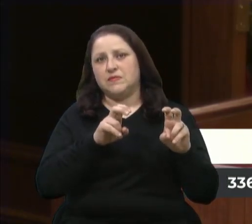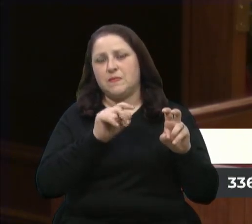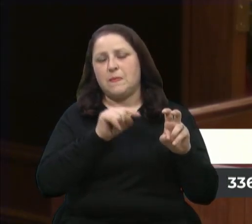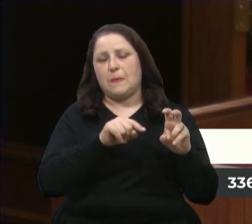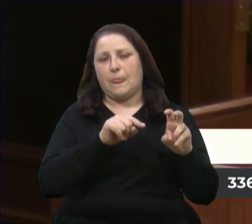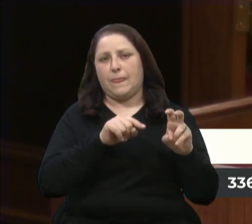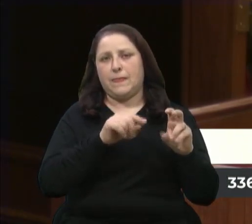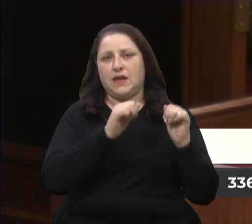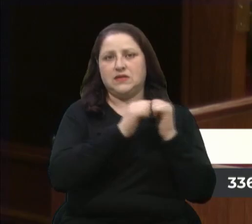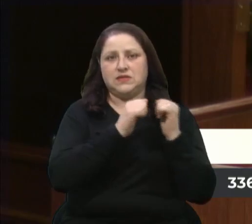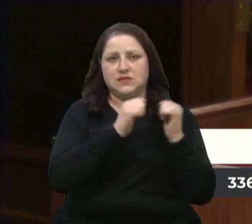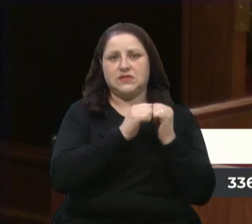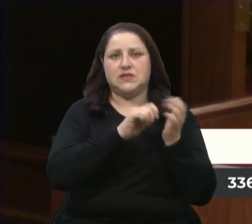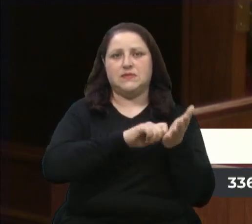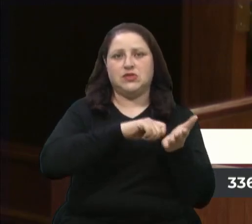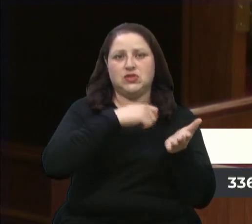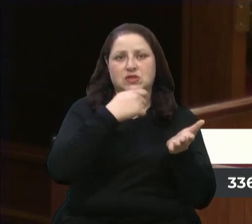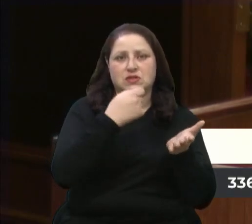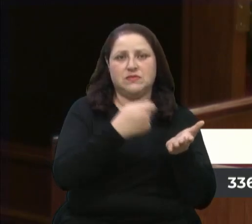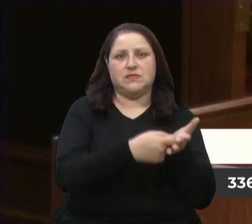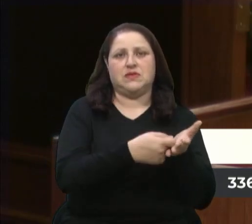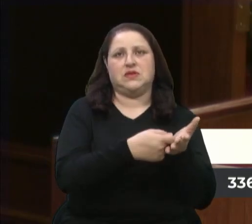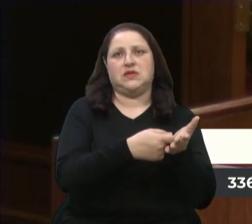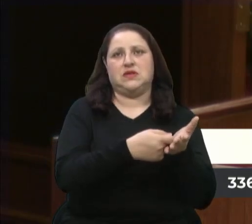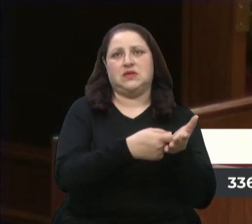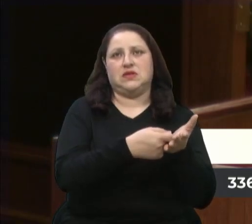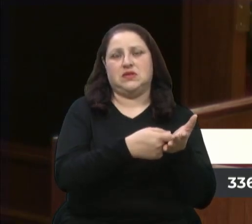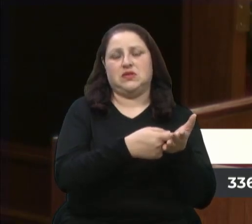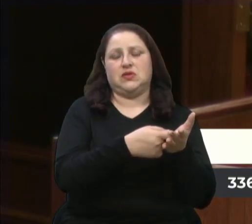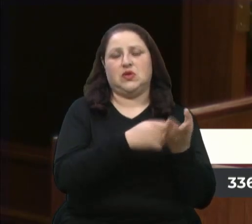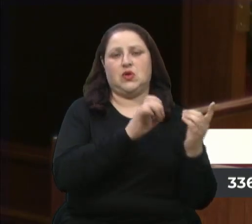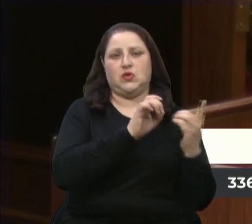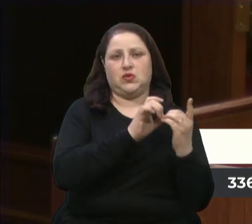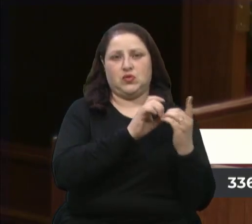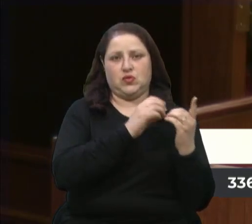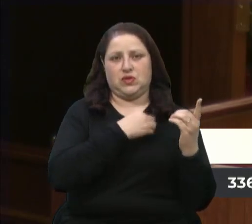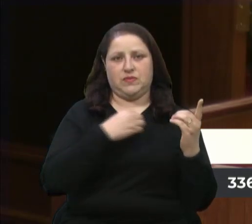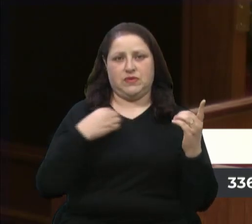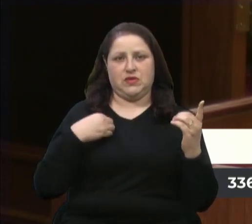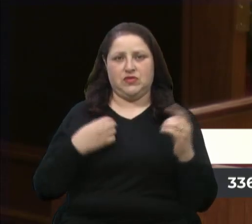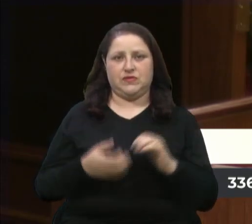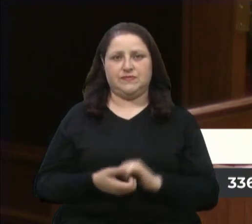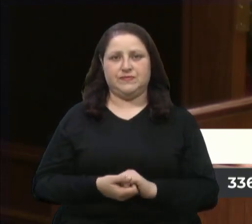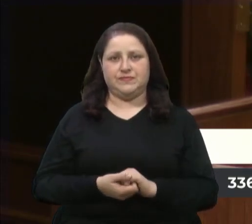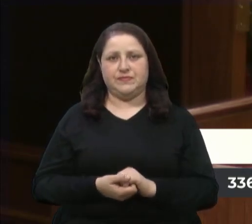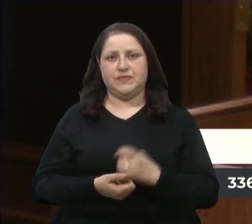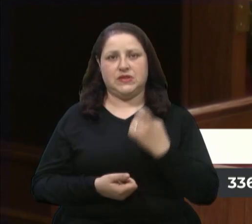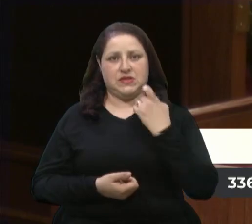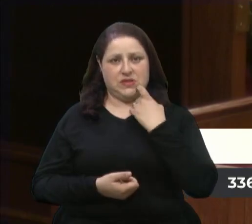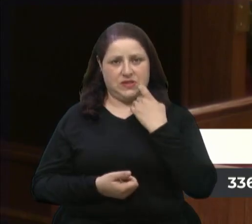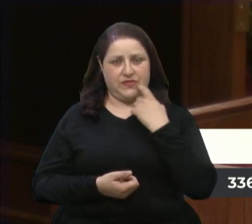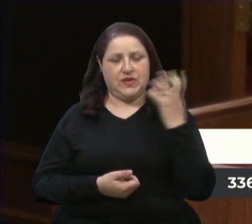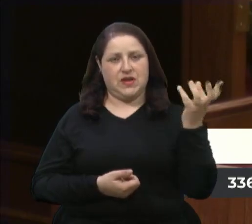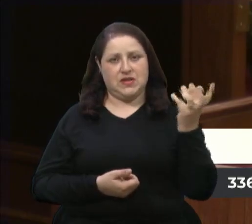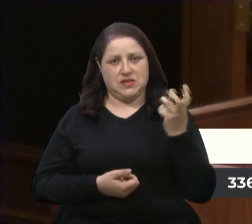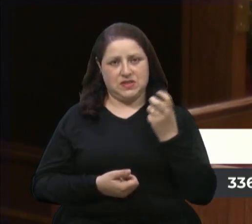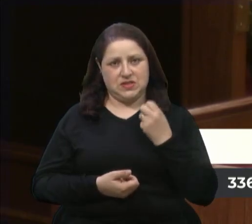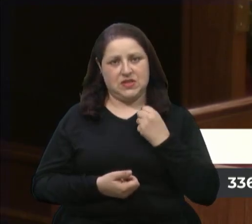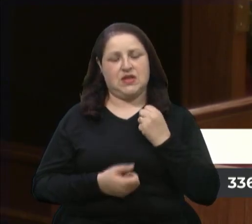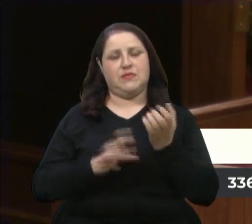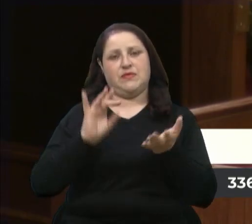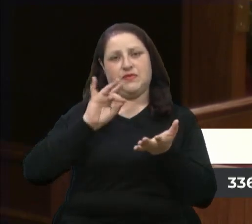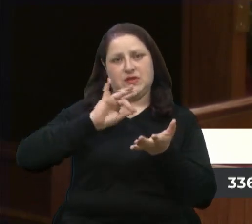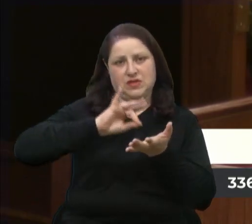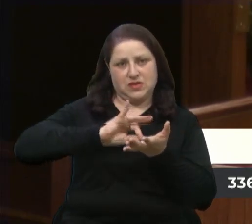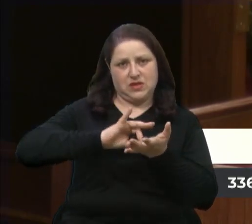esse sistema de agendamento de consulta. Na sexta-feira recebemos já a confirmação